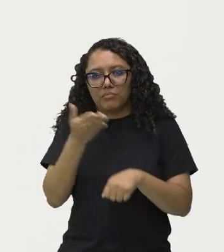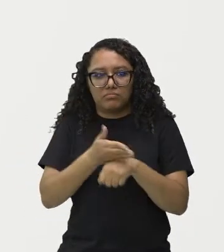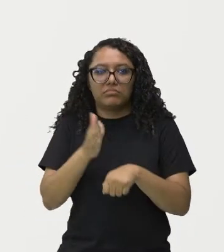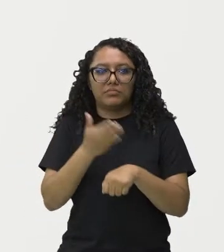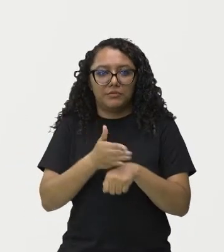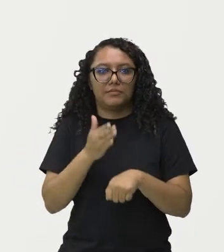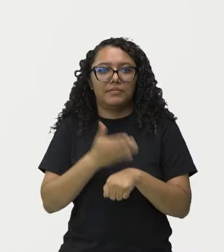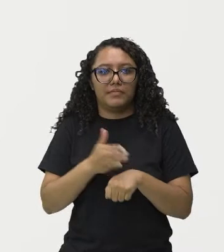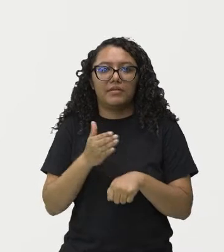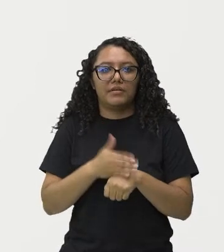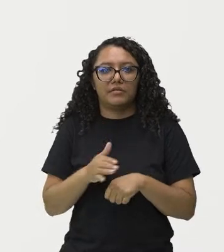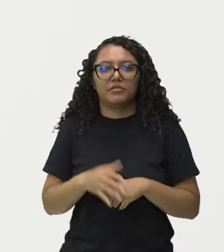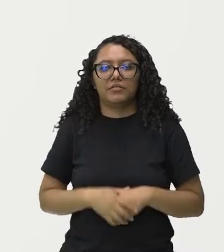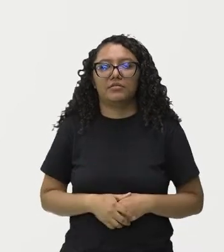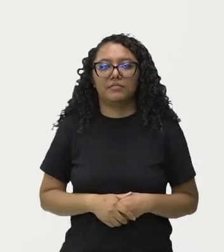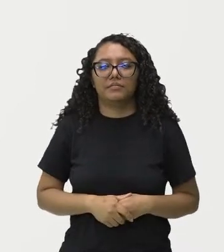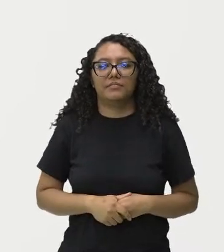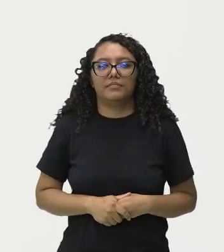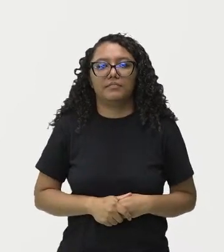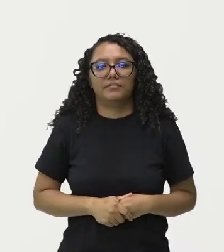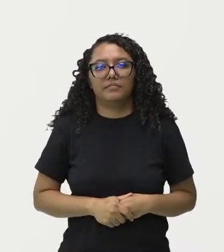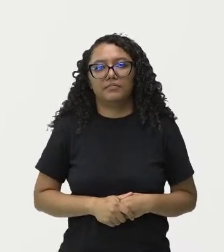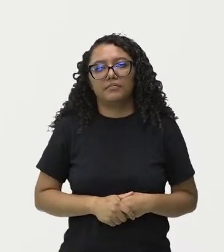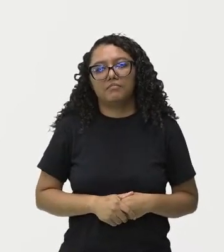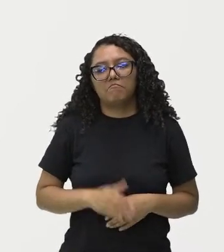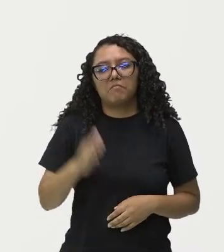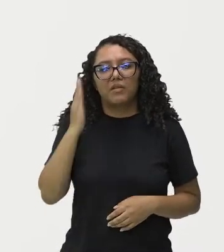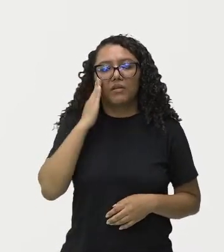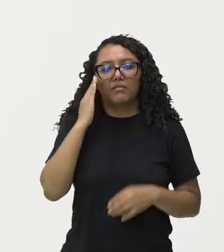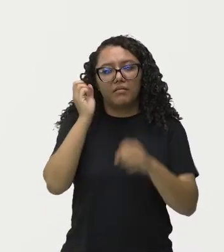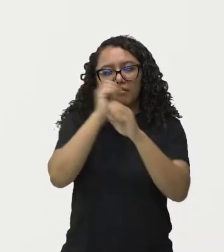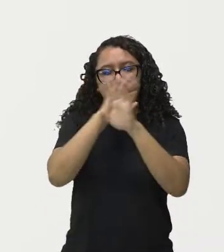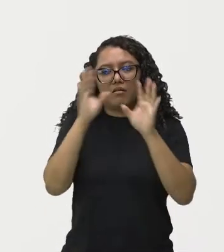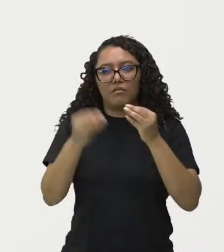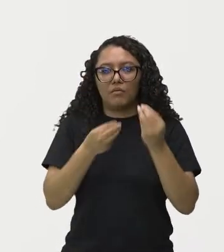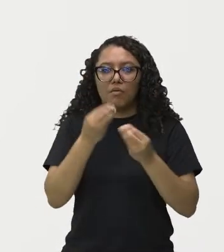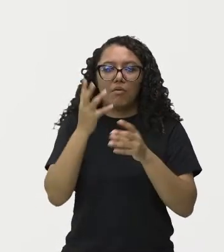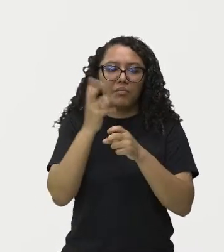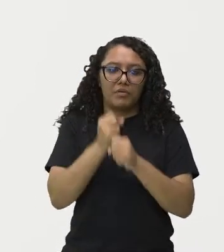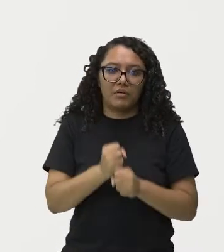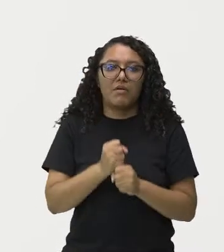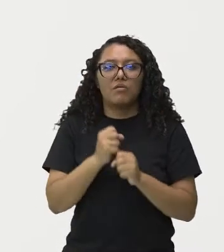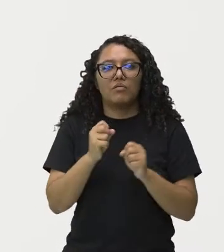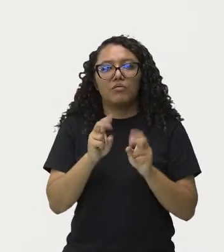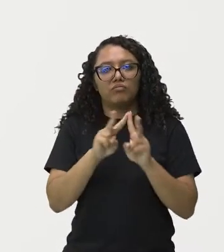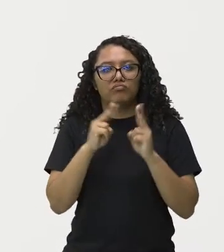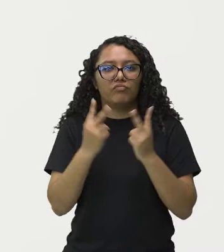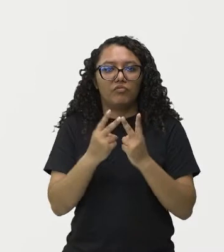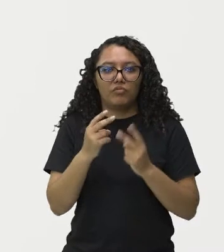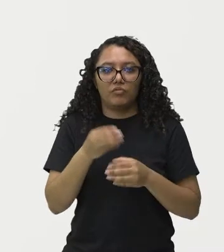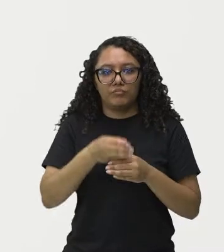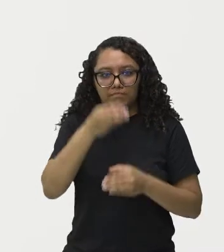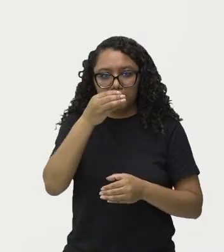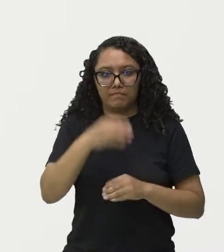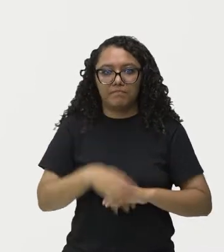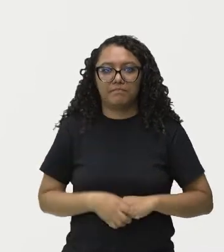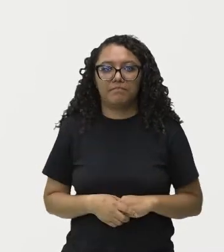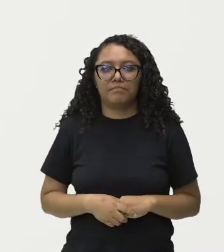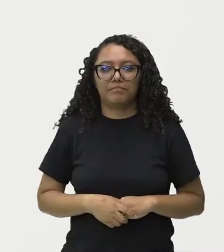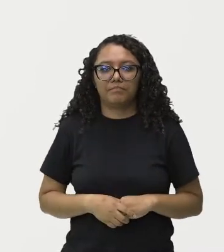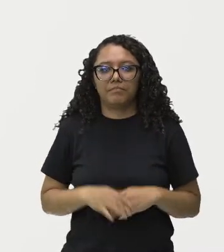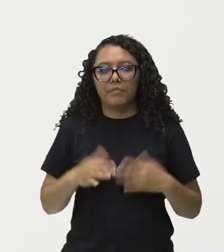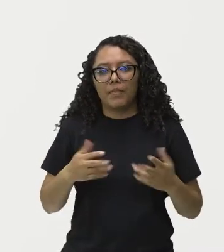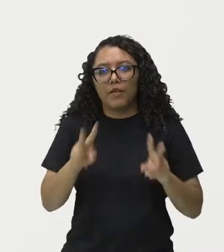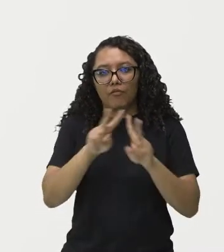gente entender direitinho como que funciona o cálculo para o volume de um cilindro. O volume